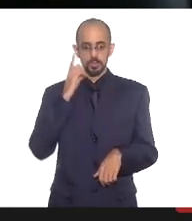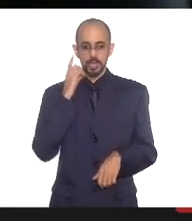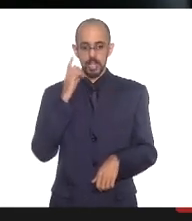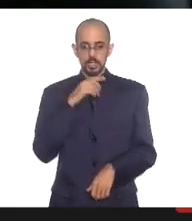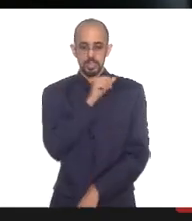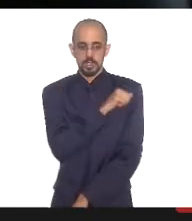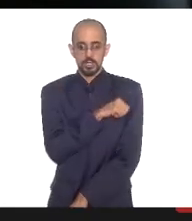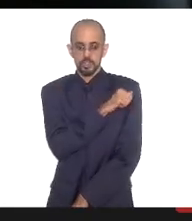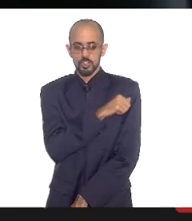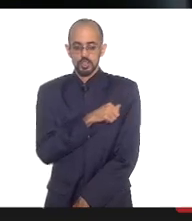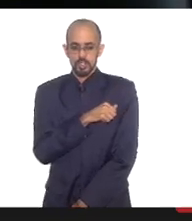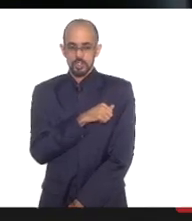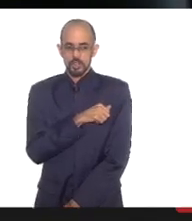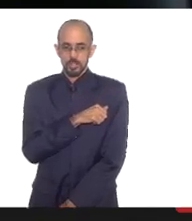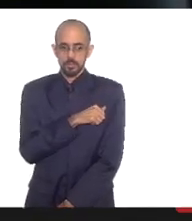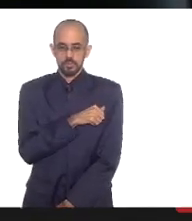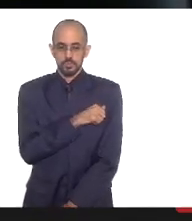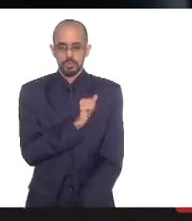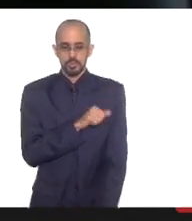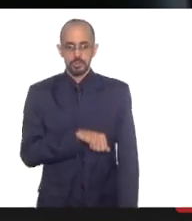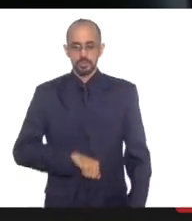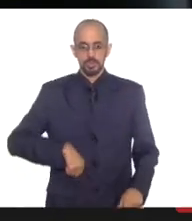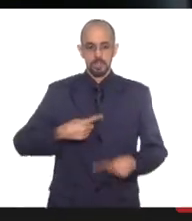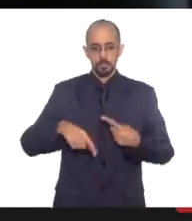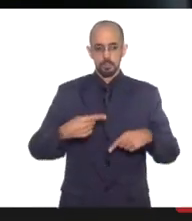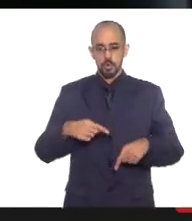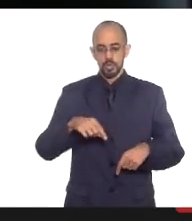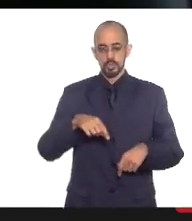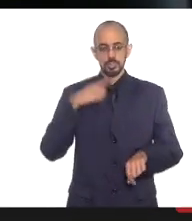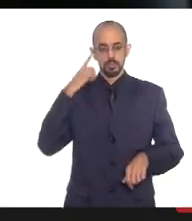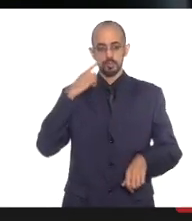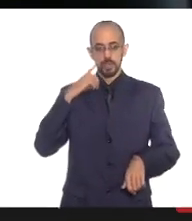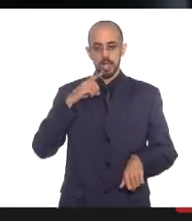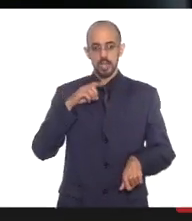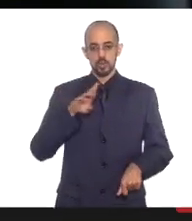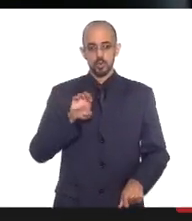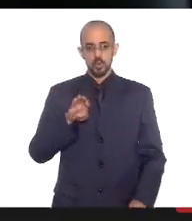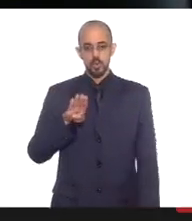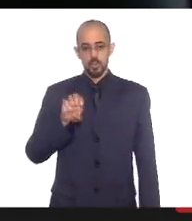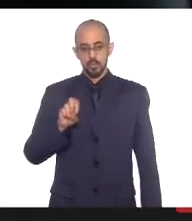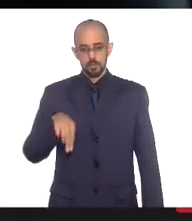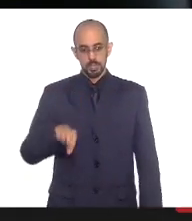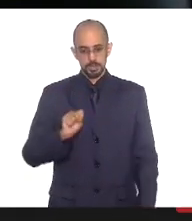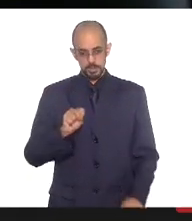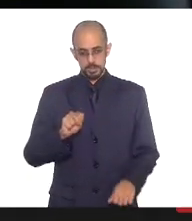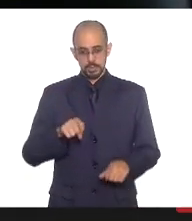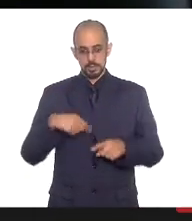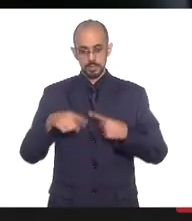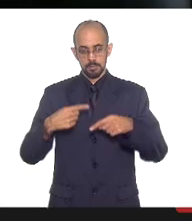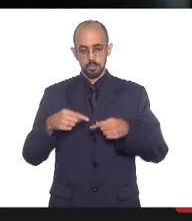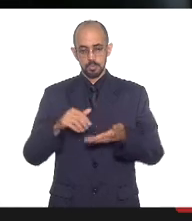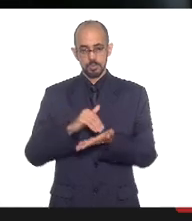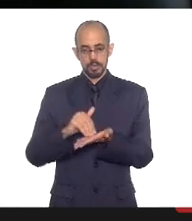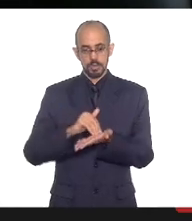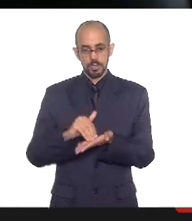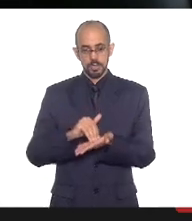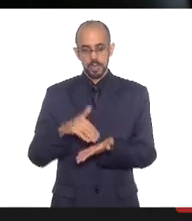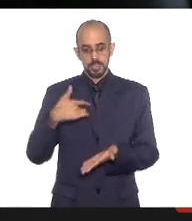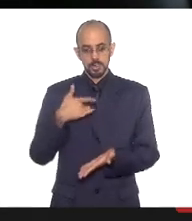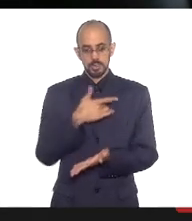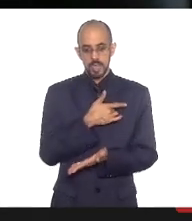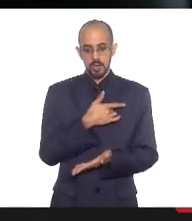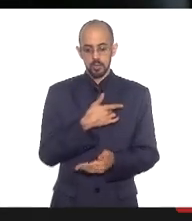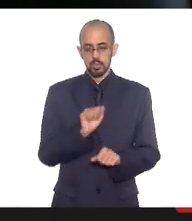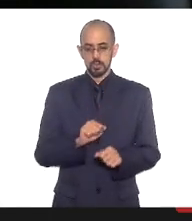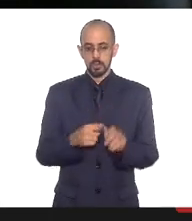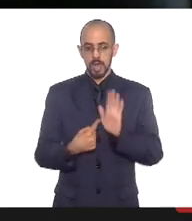para sua breve cima consideração depois do deputado Rubem bomtempo em seguida paga secretaria de saúde